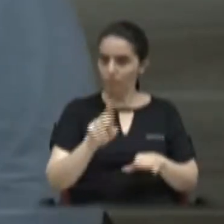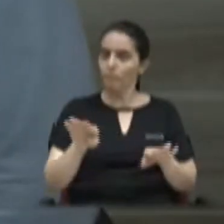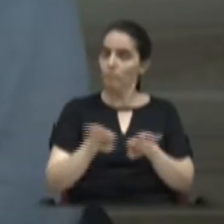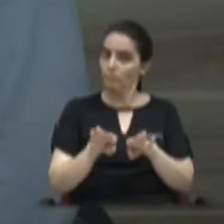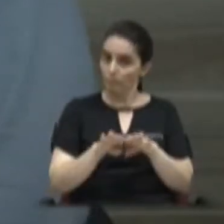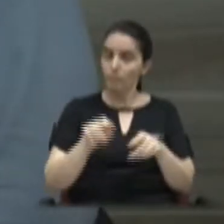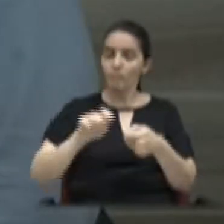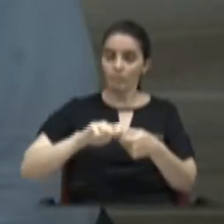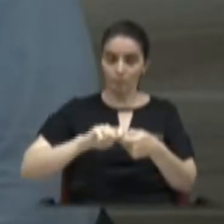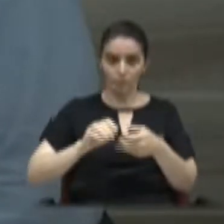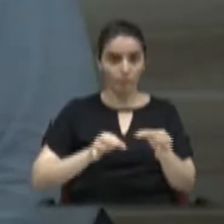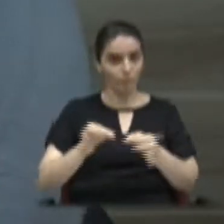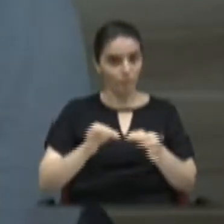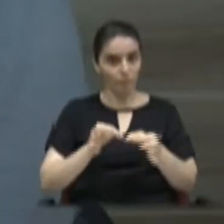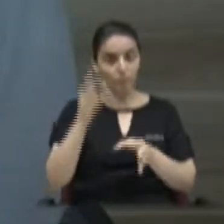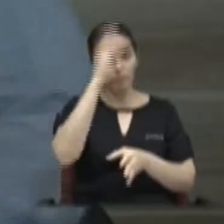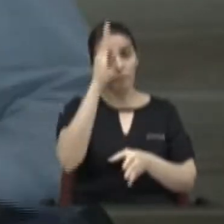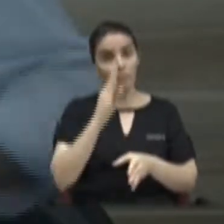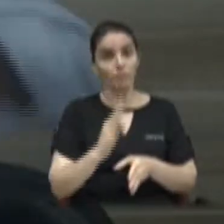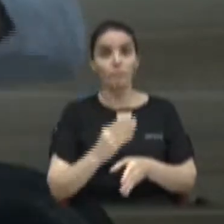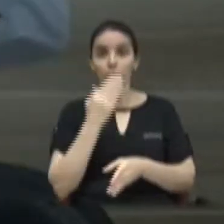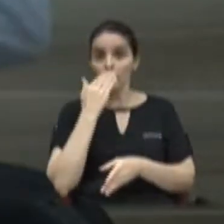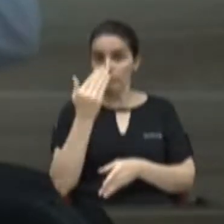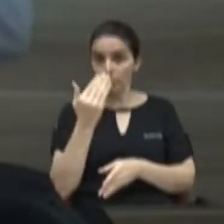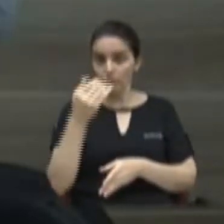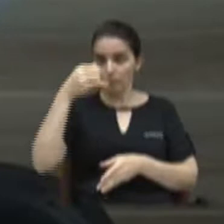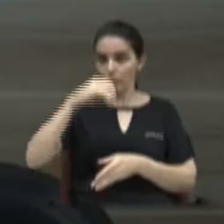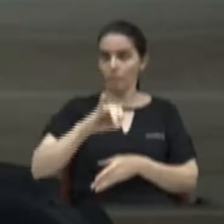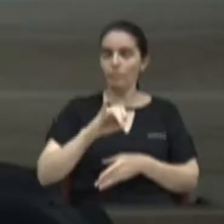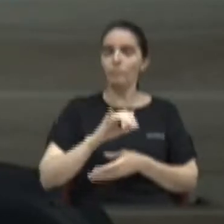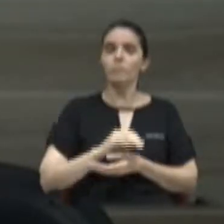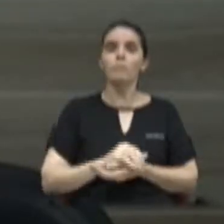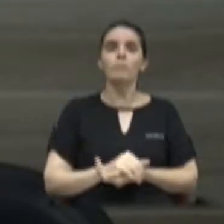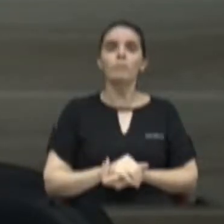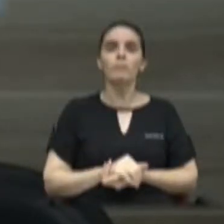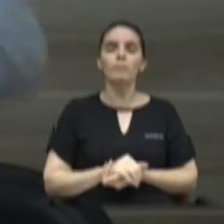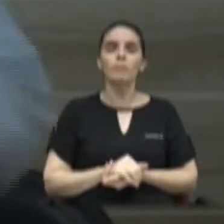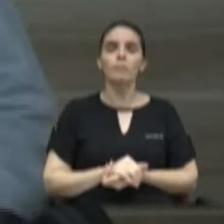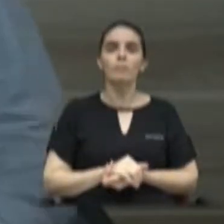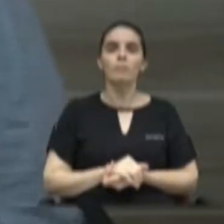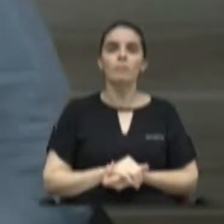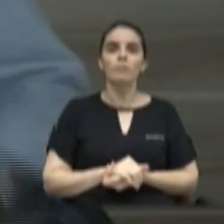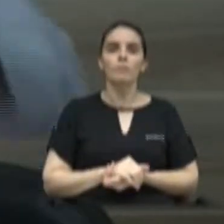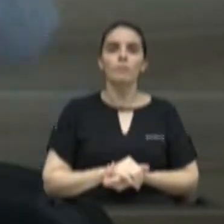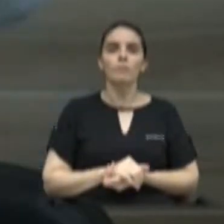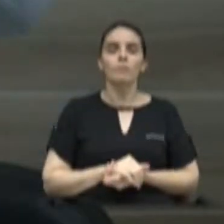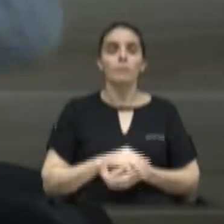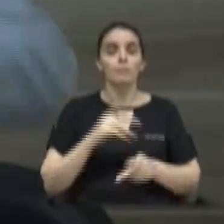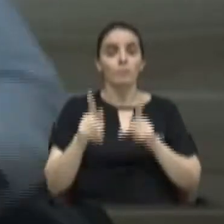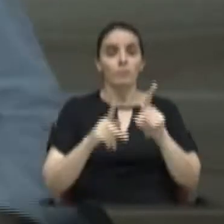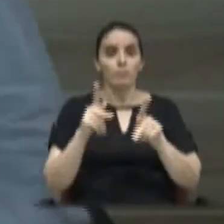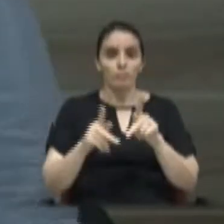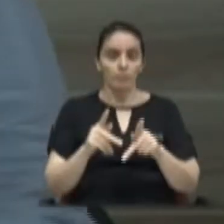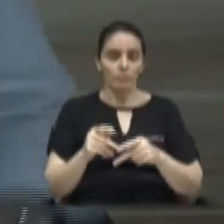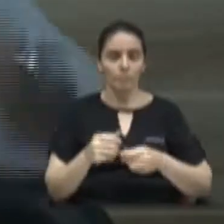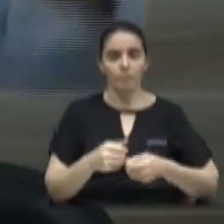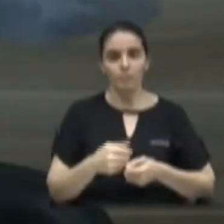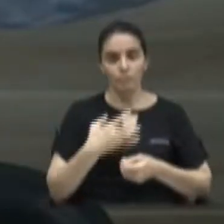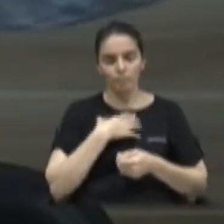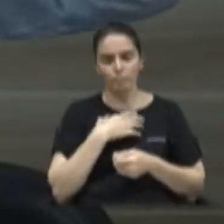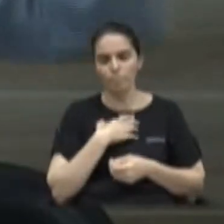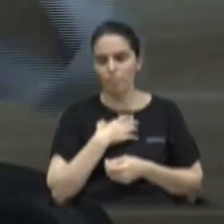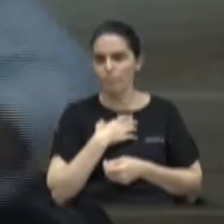clama por isso. Se ninguém quer, se doeu no bolso do povo ou na consciência do povo,